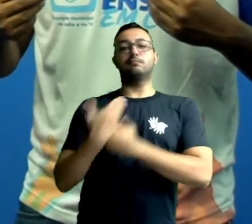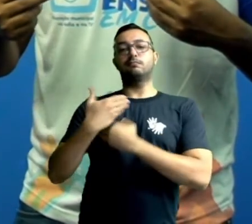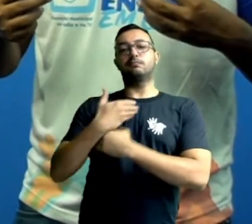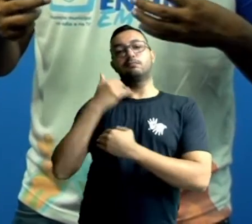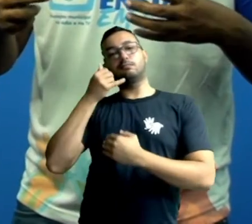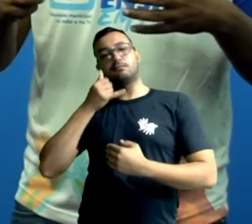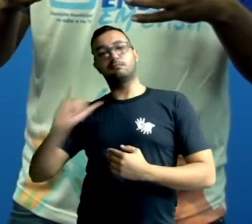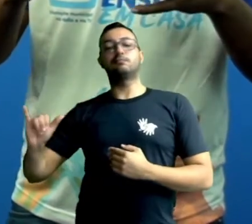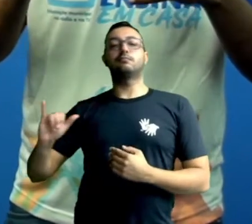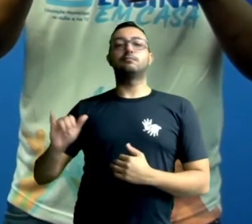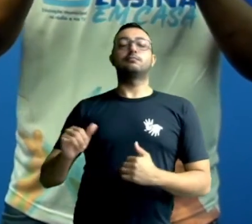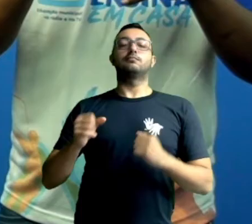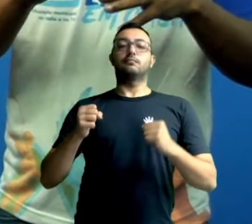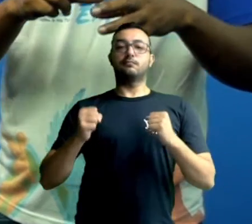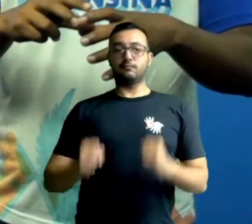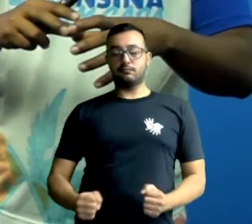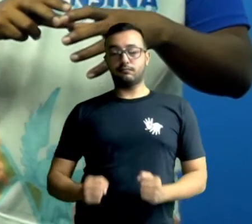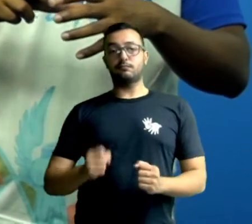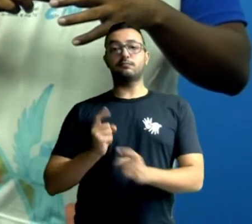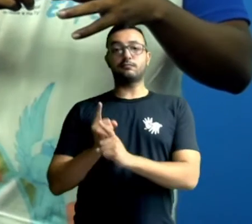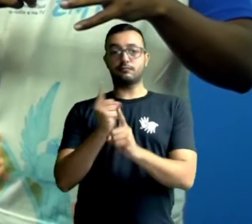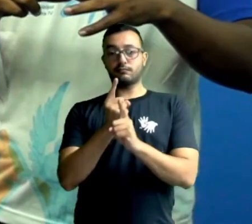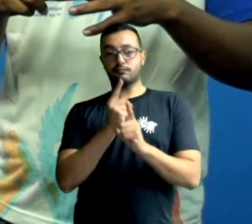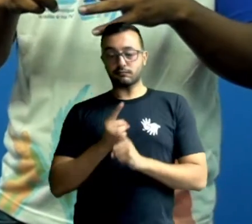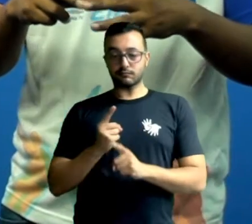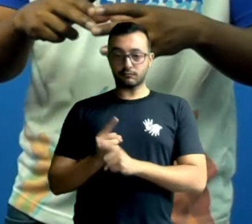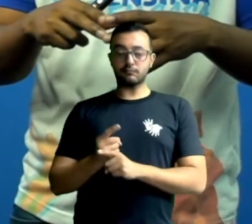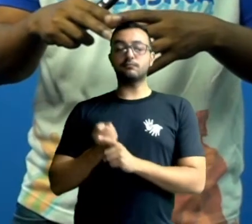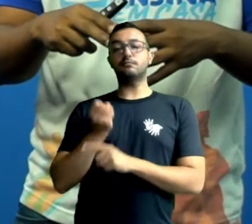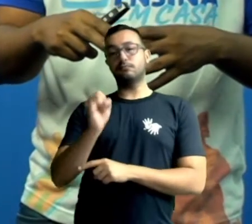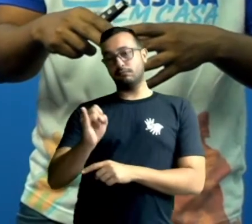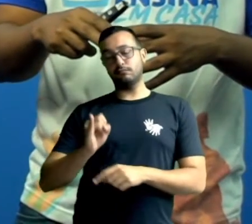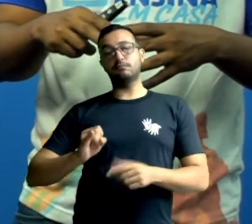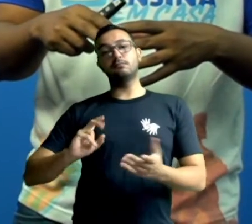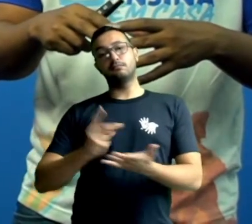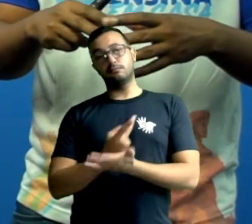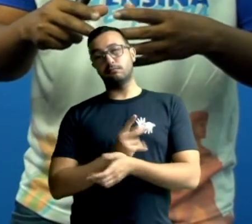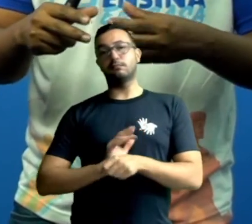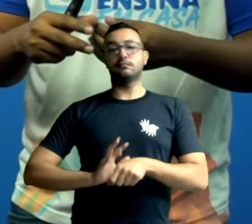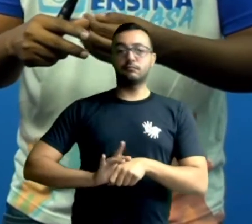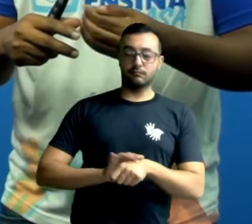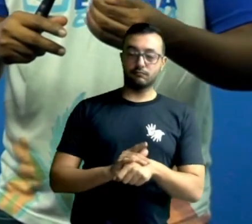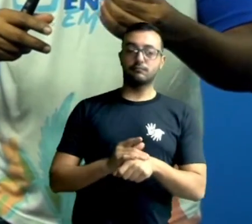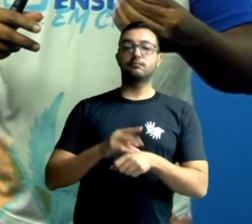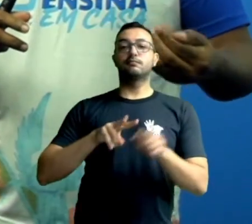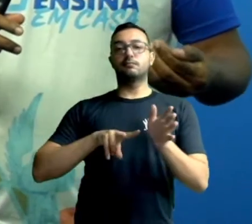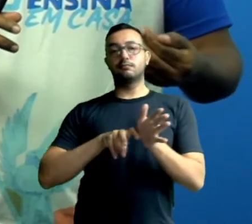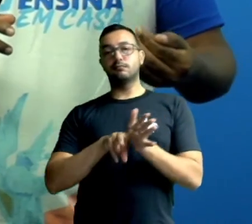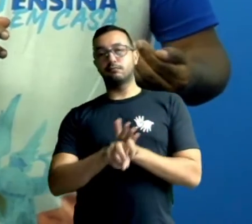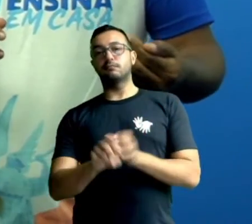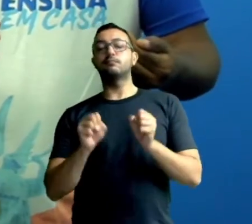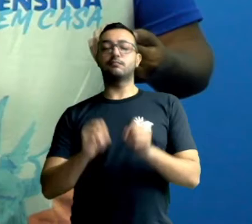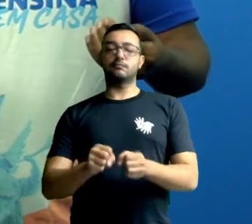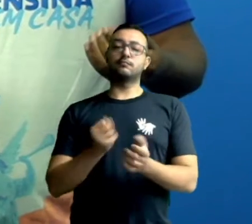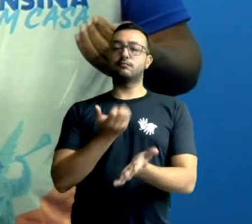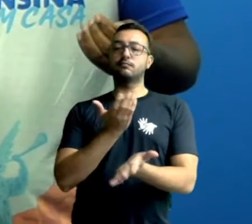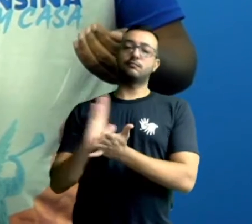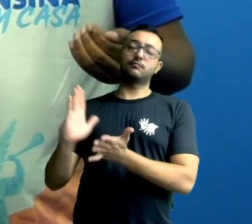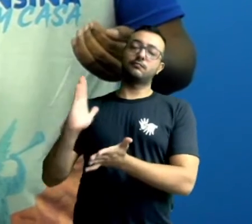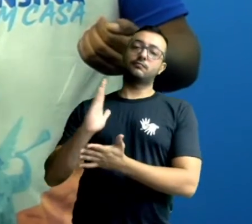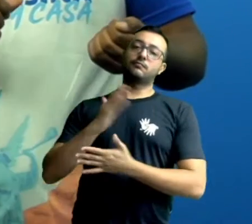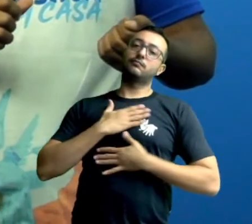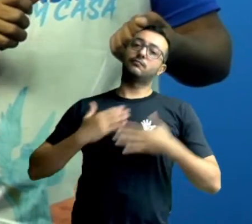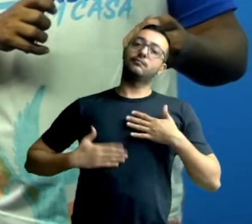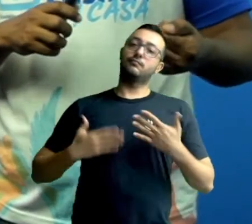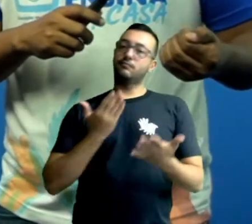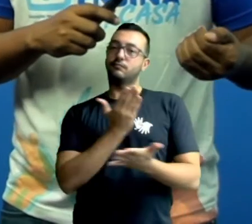invasores, para que possam localizá-lo quando uma infecção realmente acontecer e esse vírus possa ser eliminado do nosso